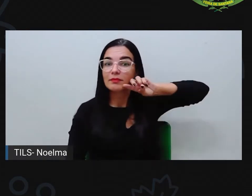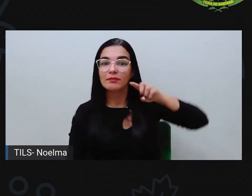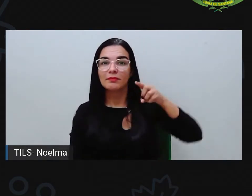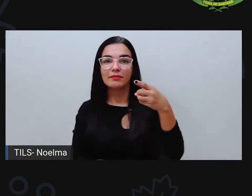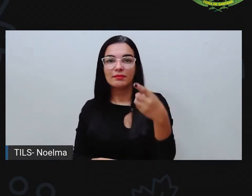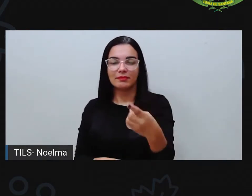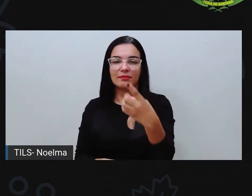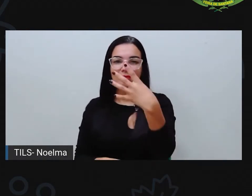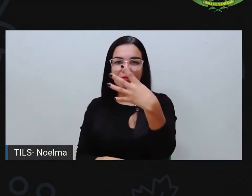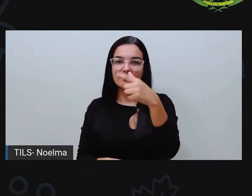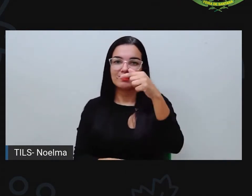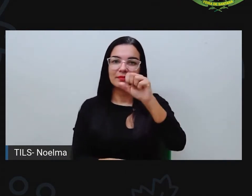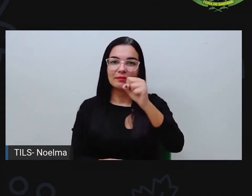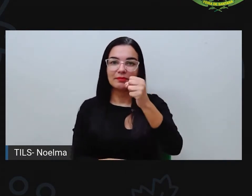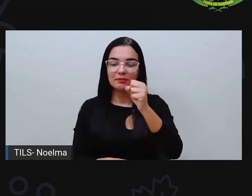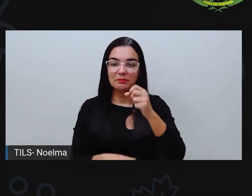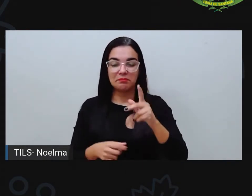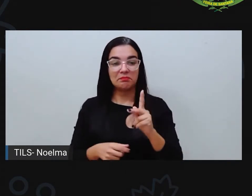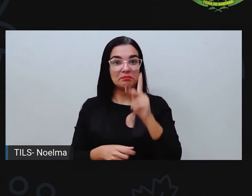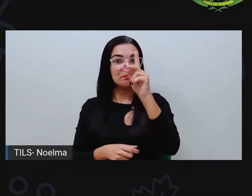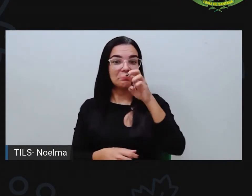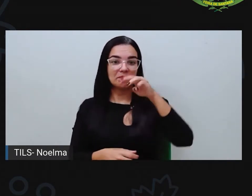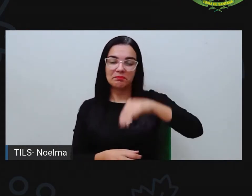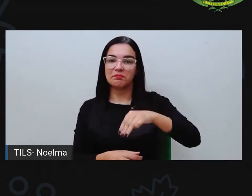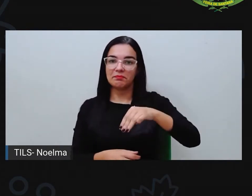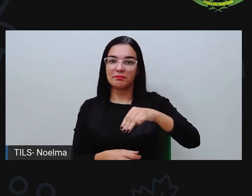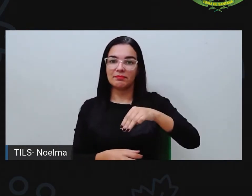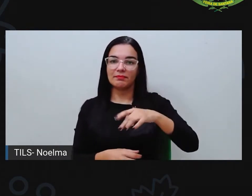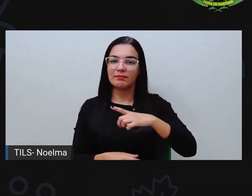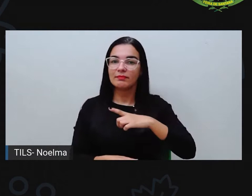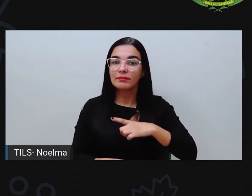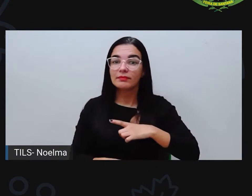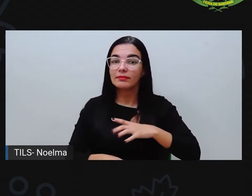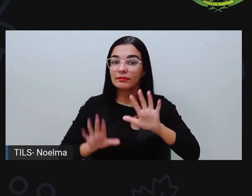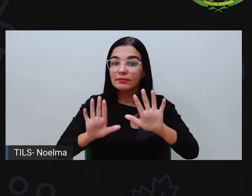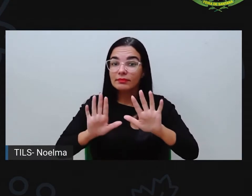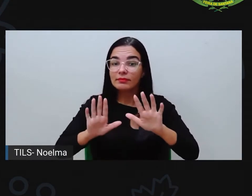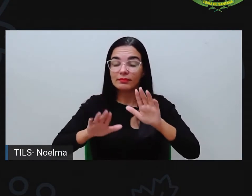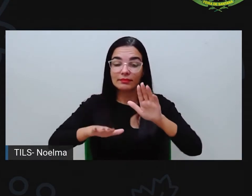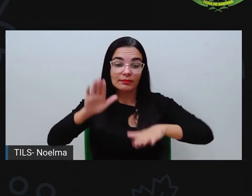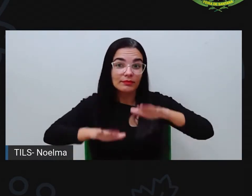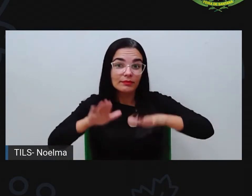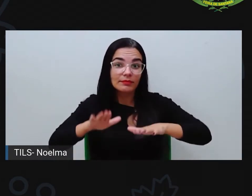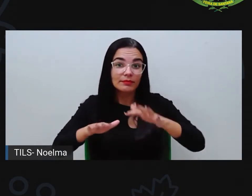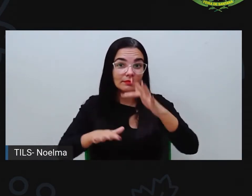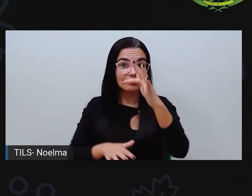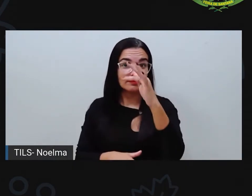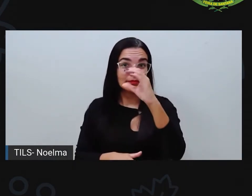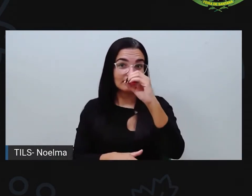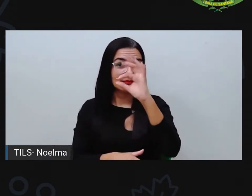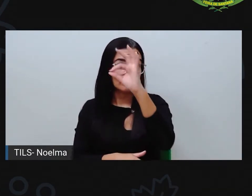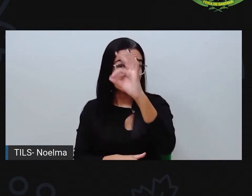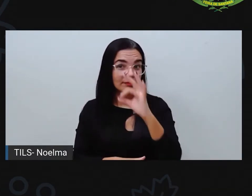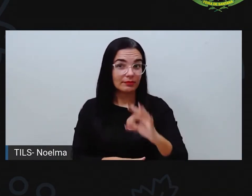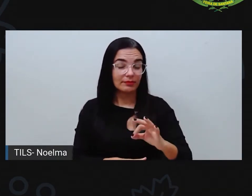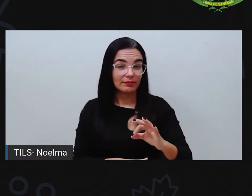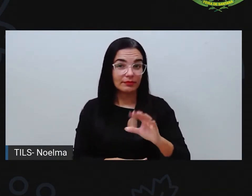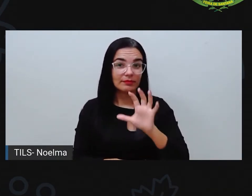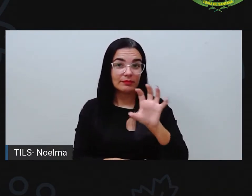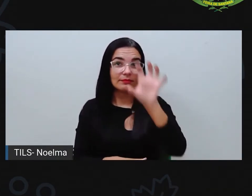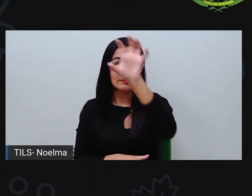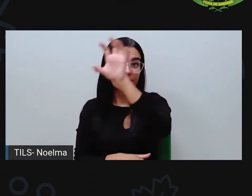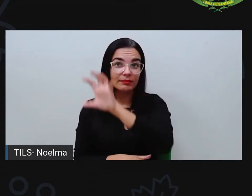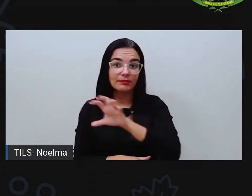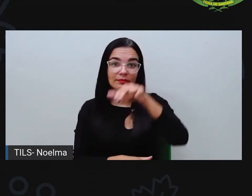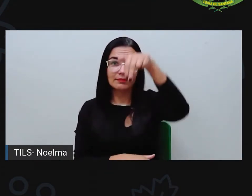734.478 quilômetros quadrados e corresponde a cerca de 70% da região Nordeste.